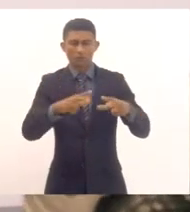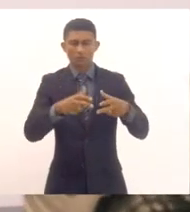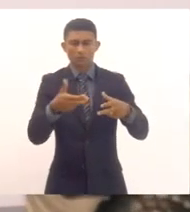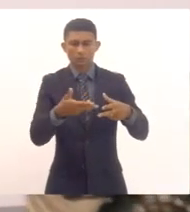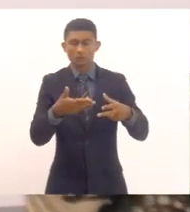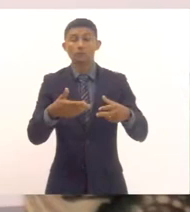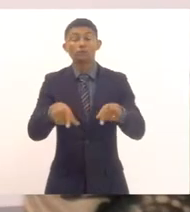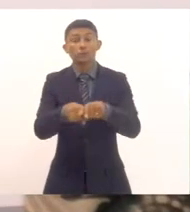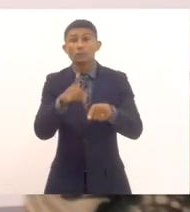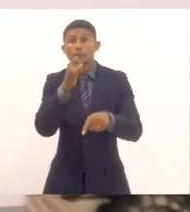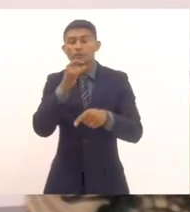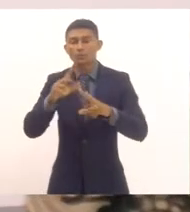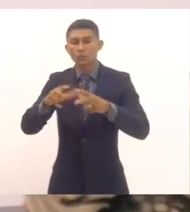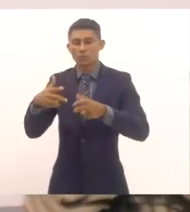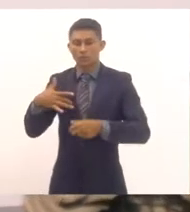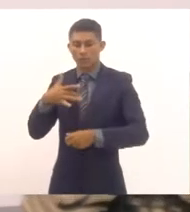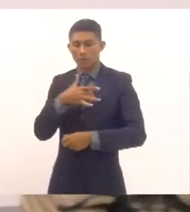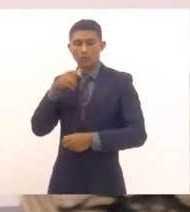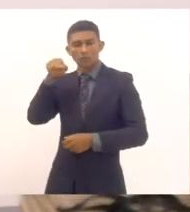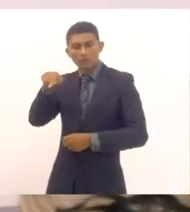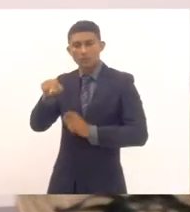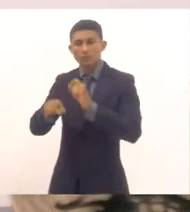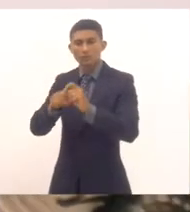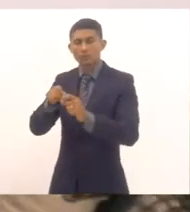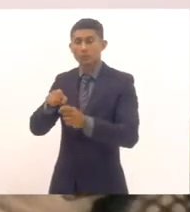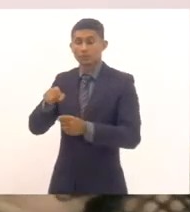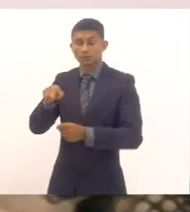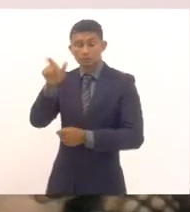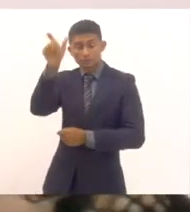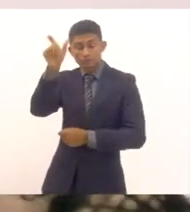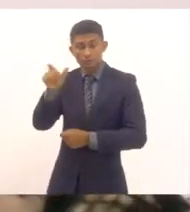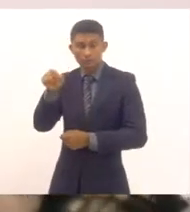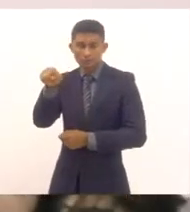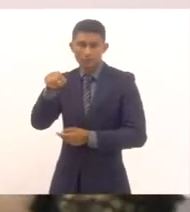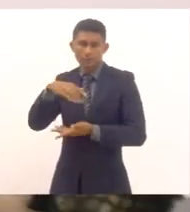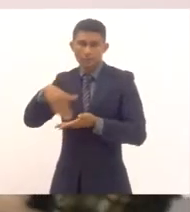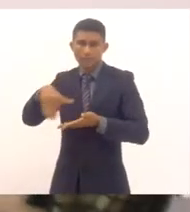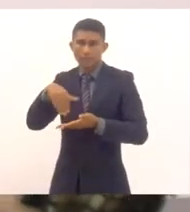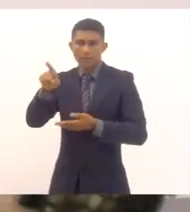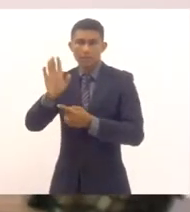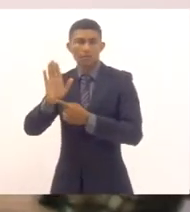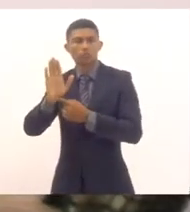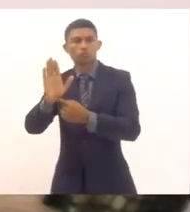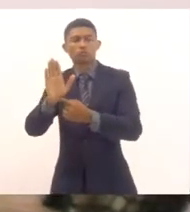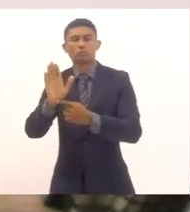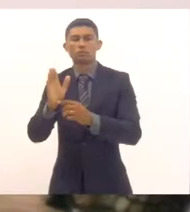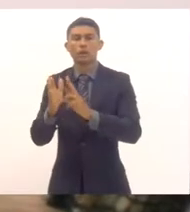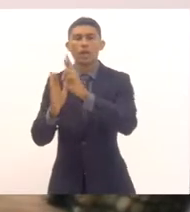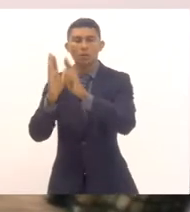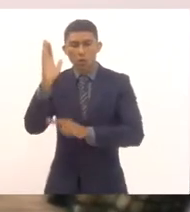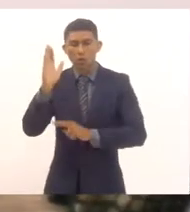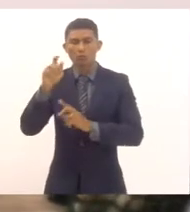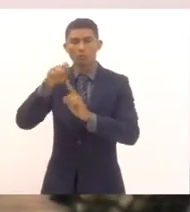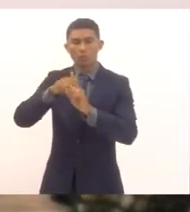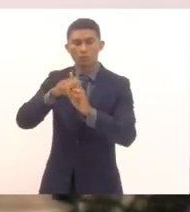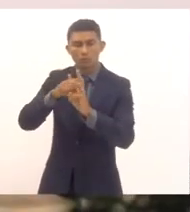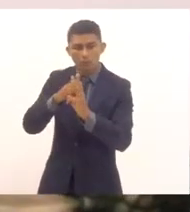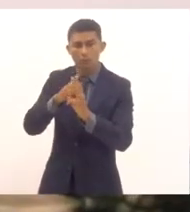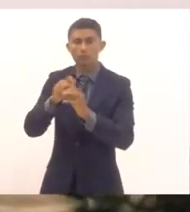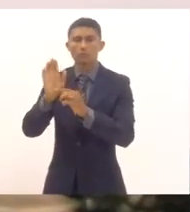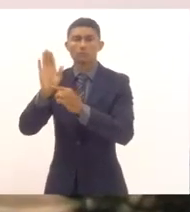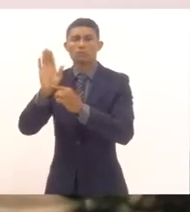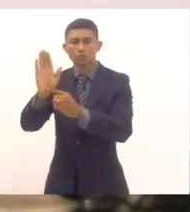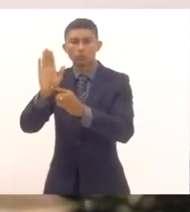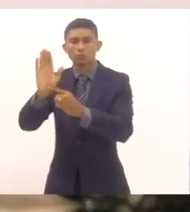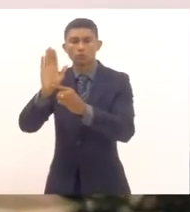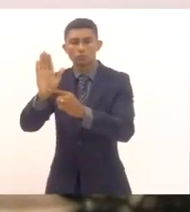comissão de saúde quando a gente tem apresentação pela Secretaria dos relatórios trimestrais do relatório trimestral eu acho que a gente